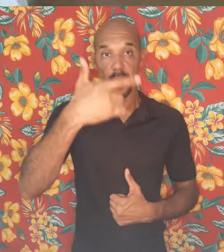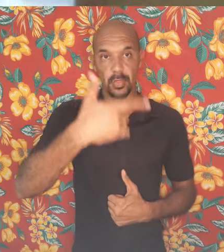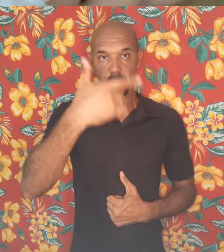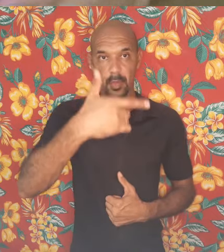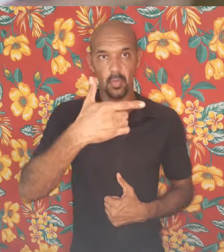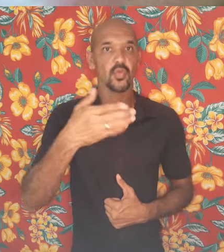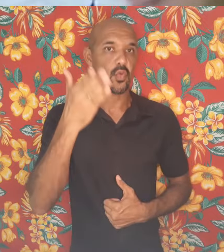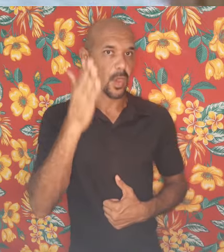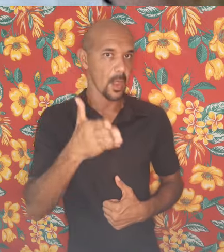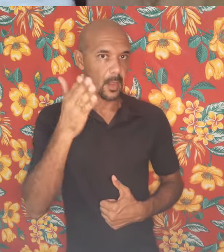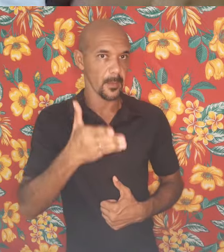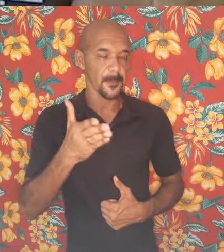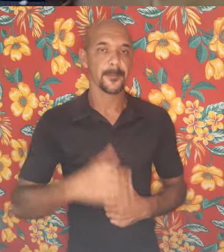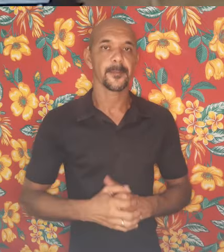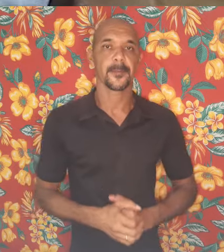segundo lado,